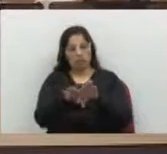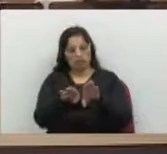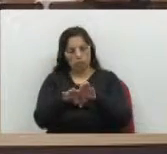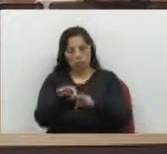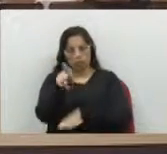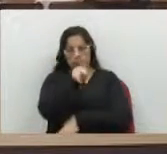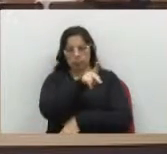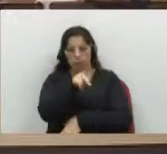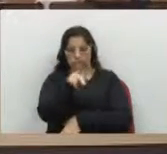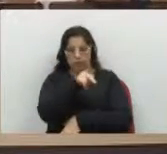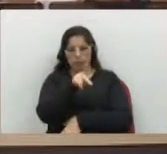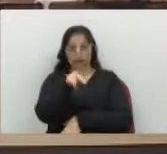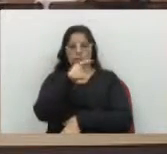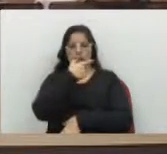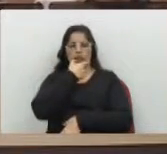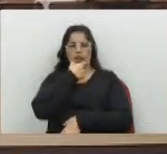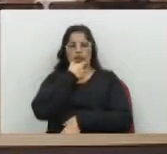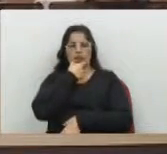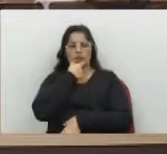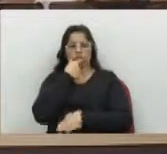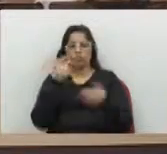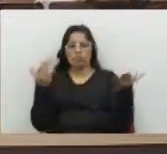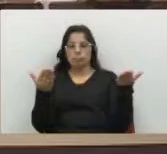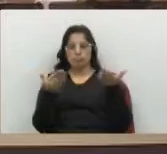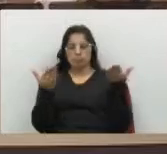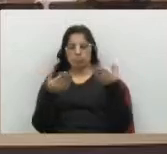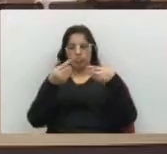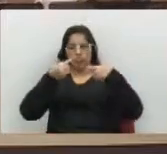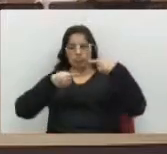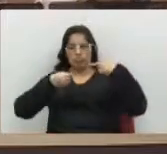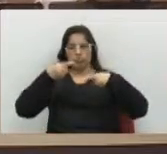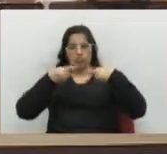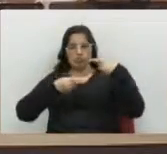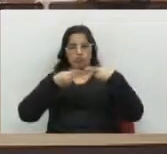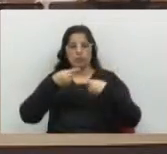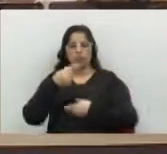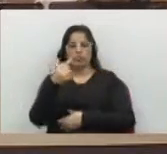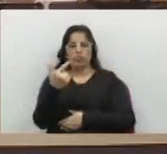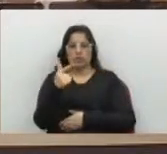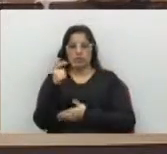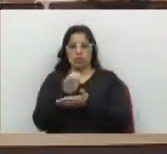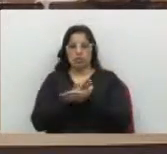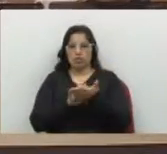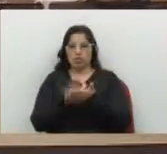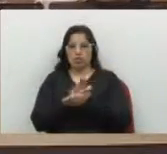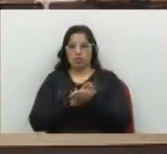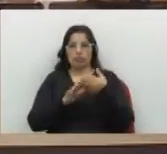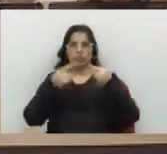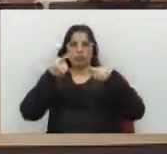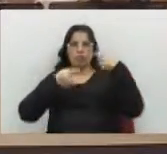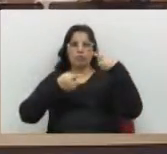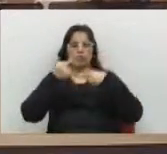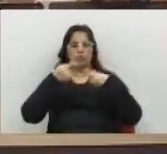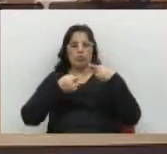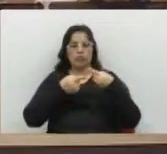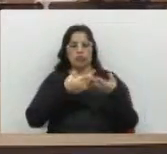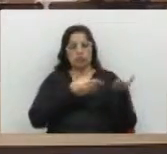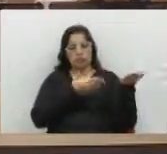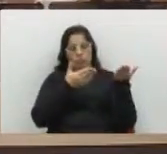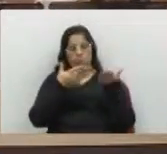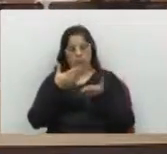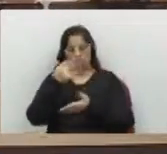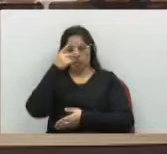Érica Monteiro Moraes está em discussão. Não havendo quem queira discutir, encaminhe-se